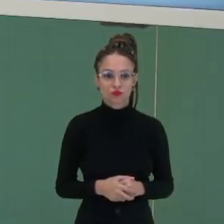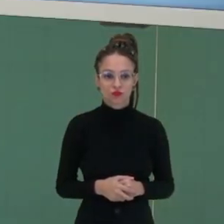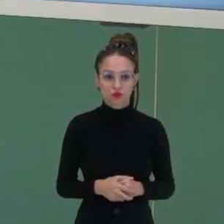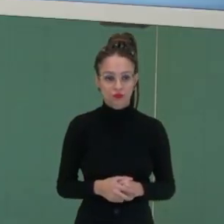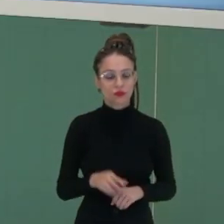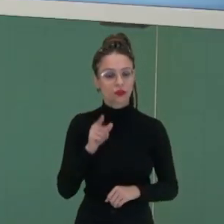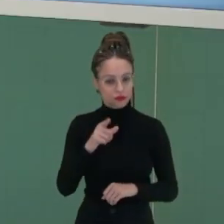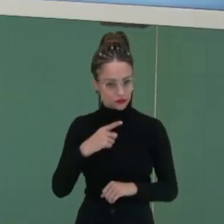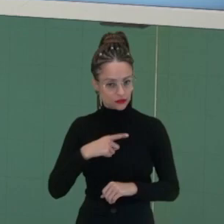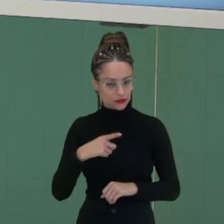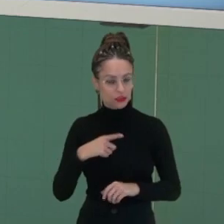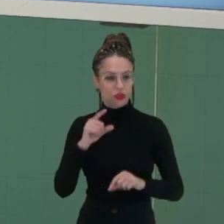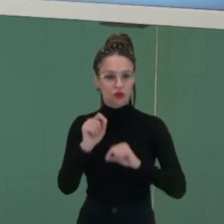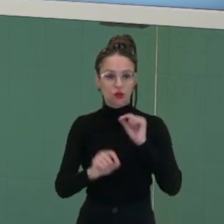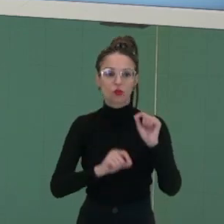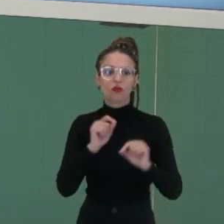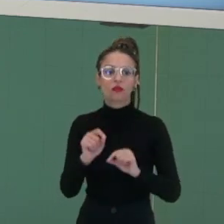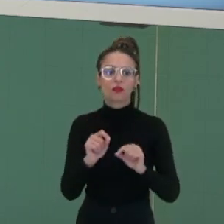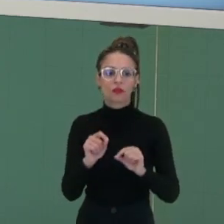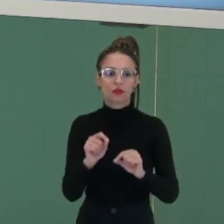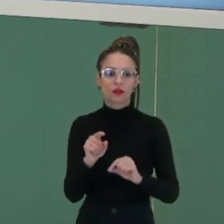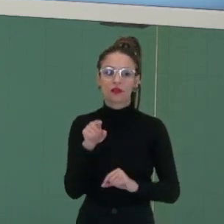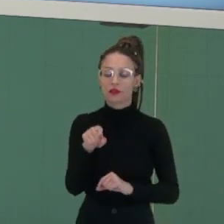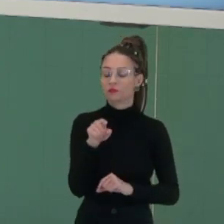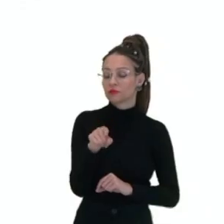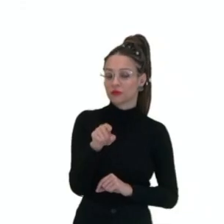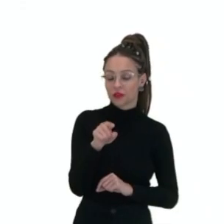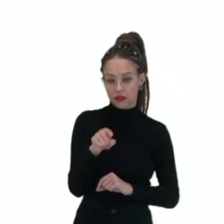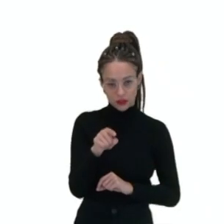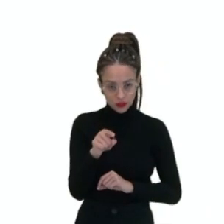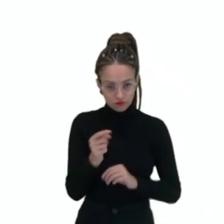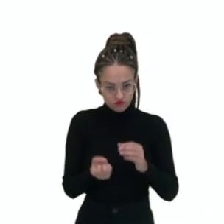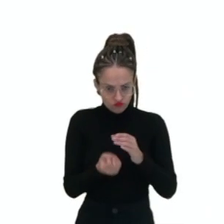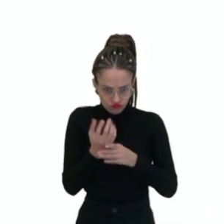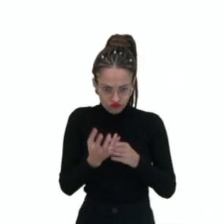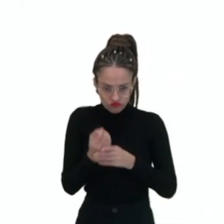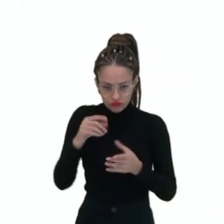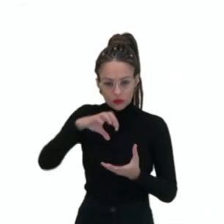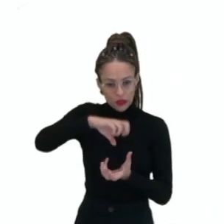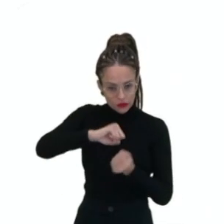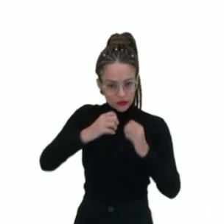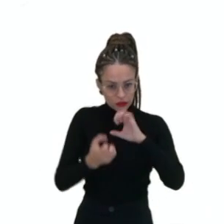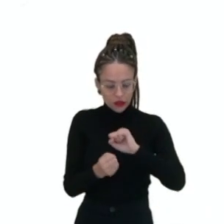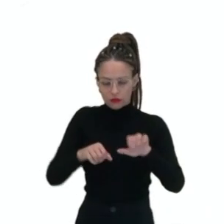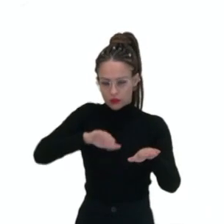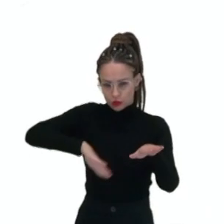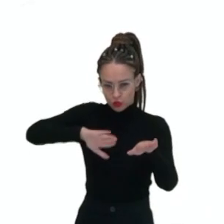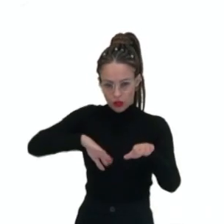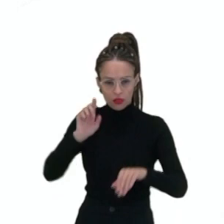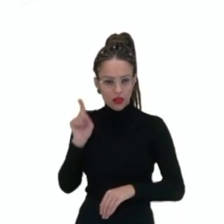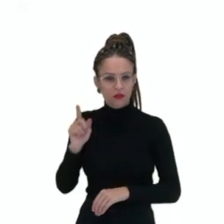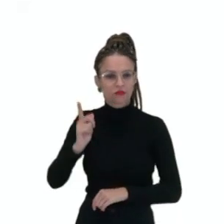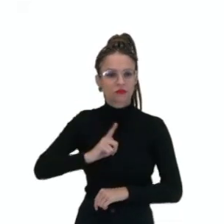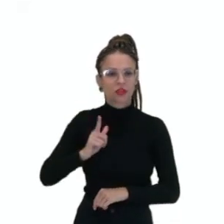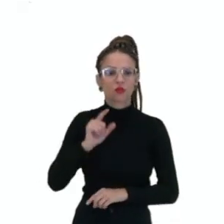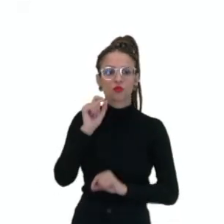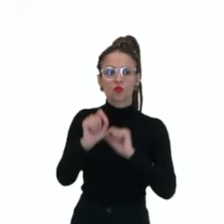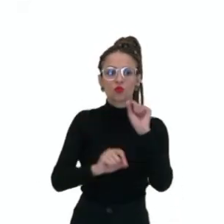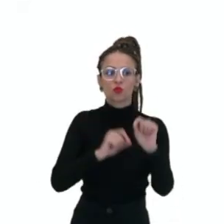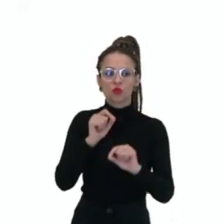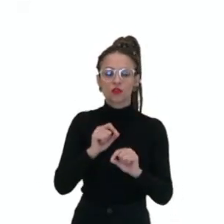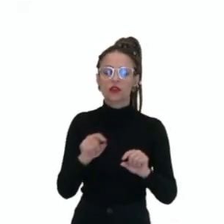Ele tem muitas vezes lá, essa produção litorânea do artesanato, ele tem aí uma abrangência